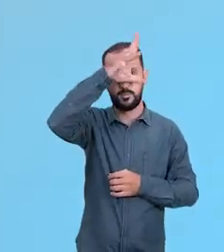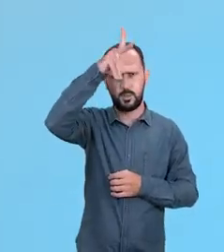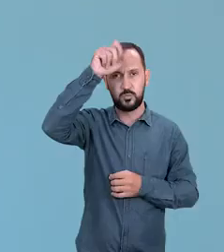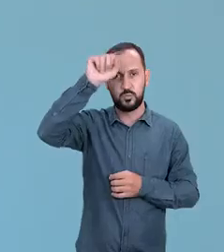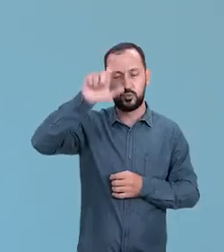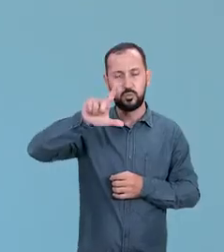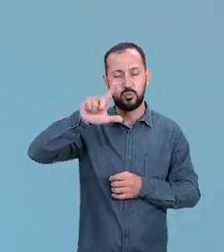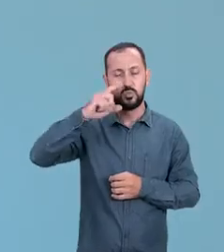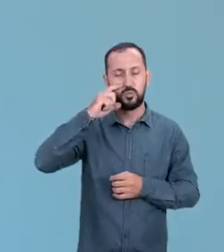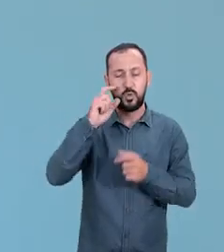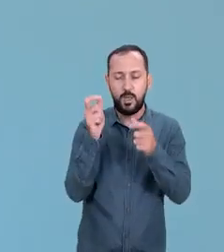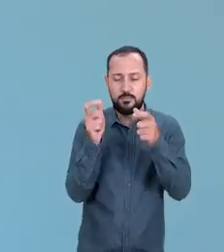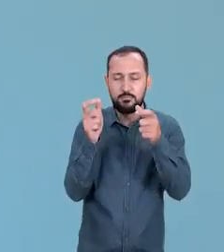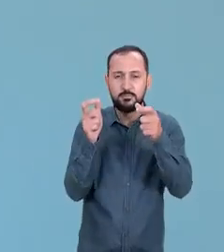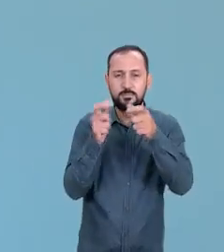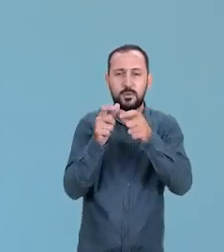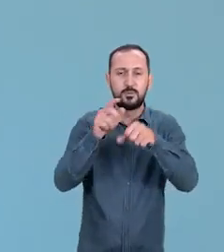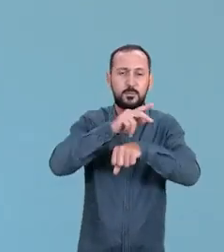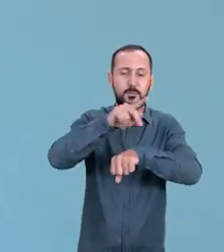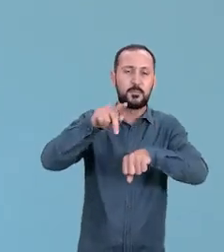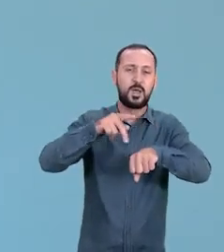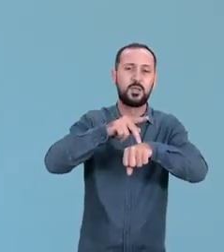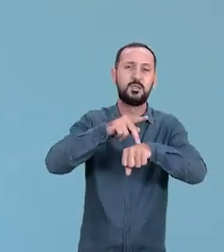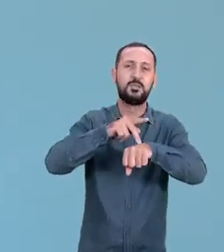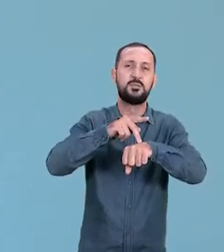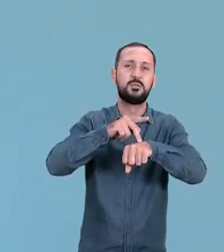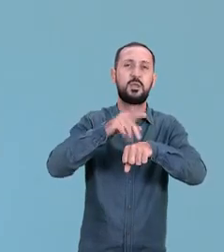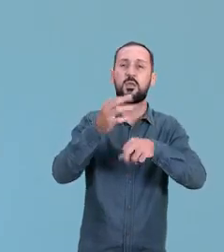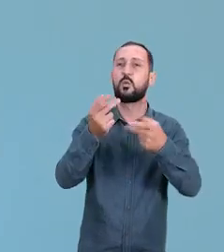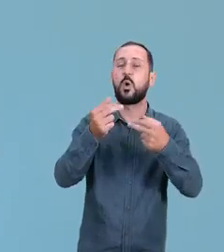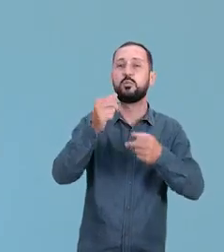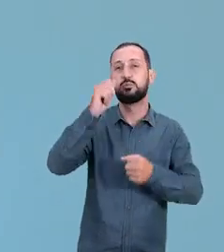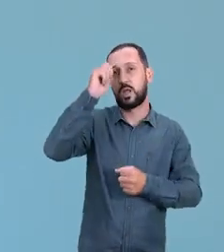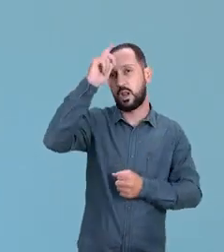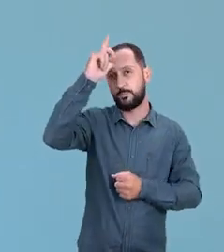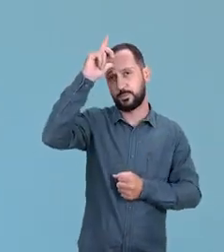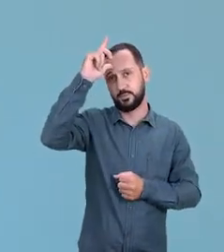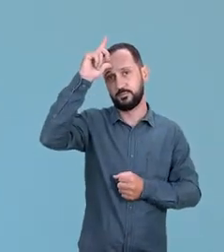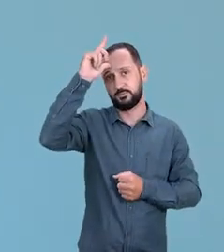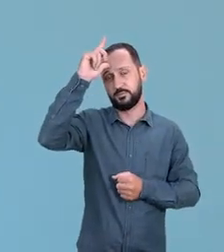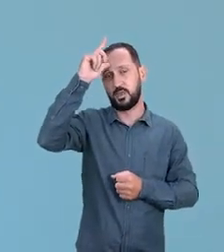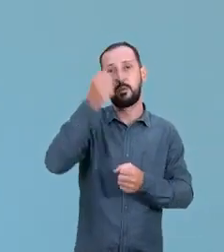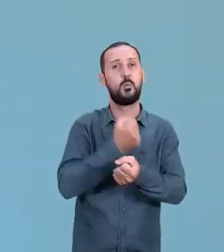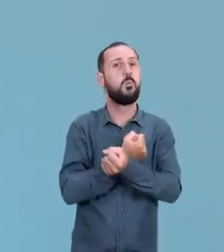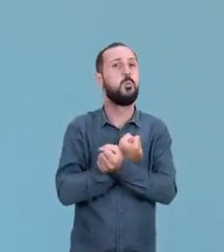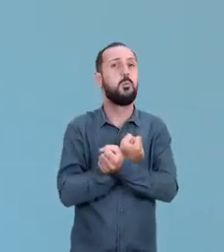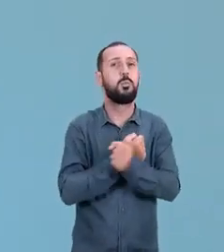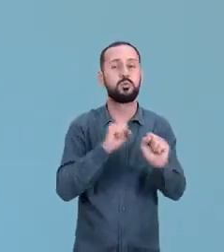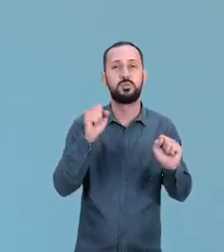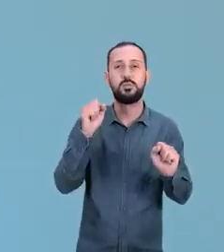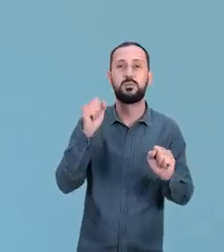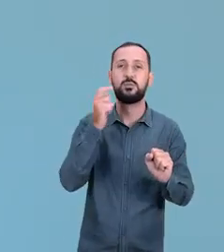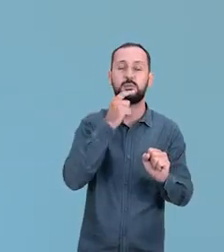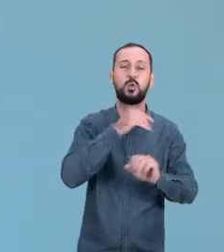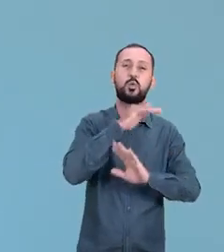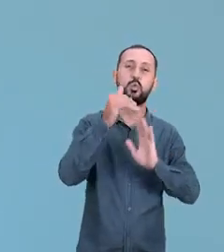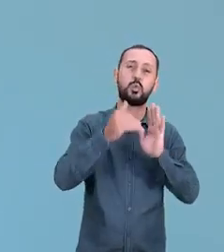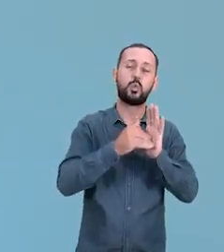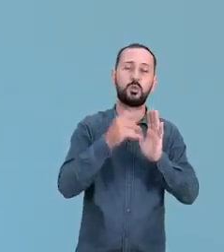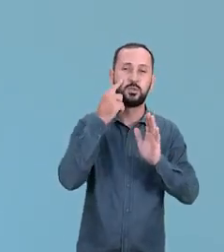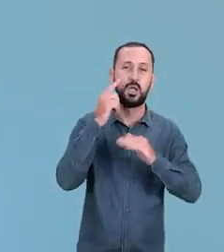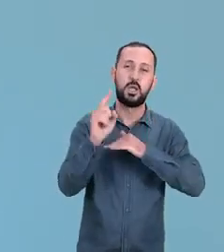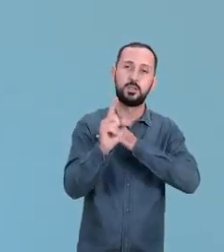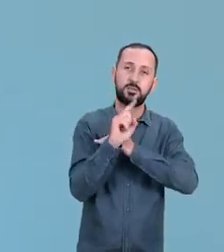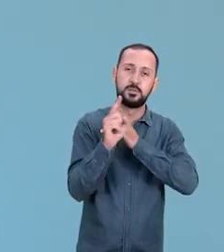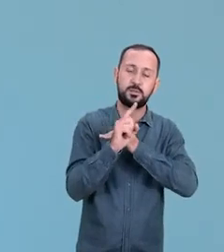Grosso do Sul é do tamanho da Alemanha. Então é impossível que você centralize toda a